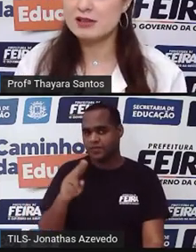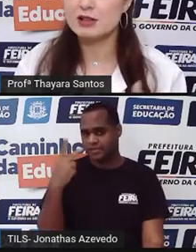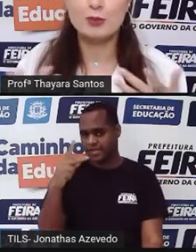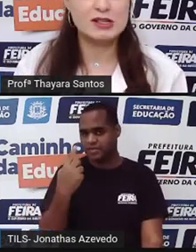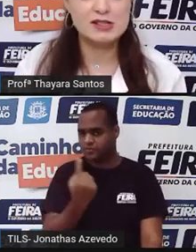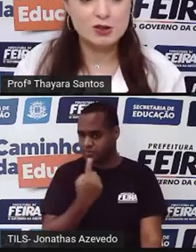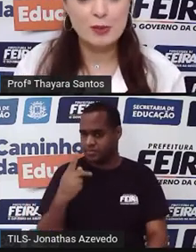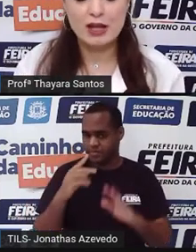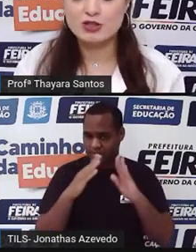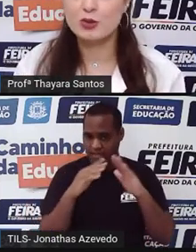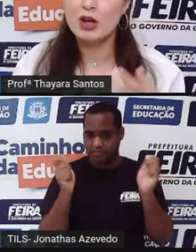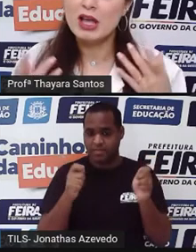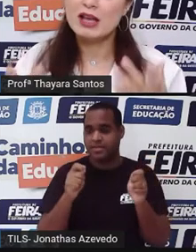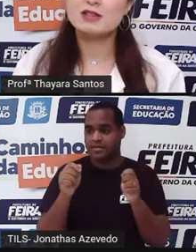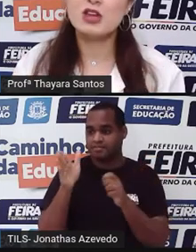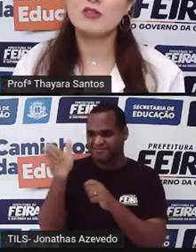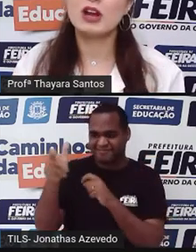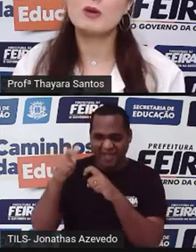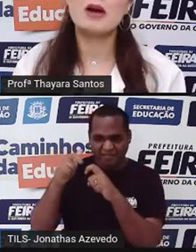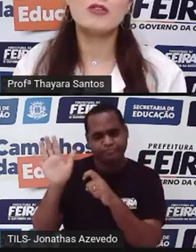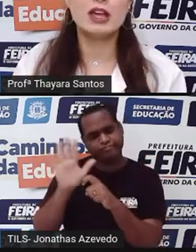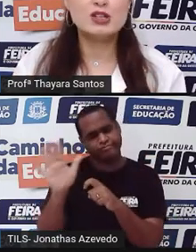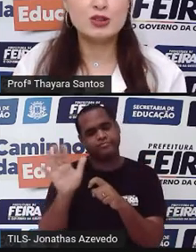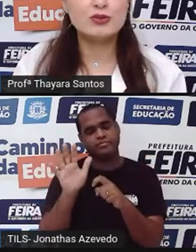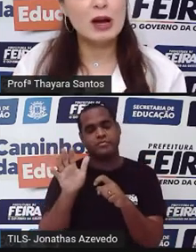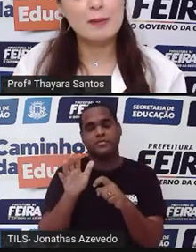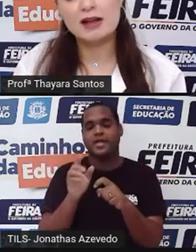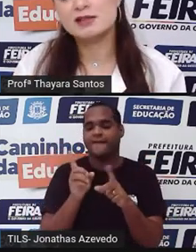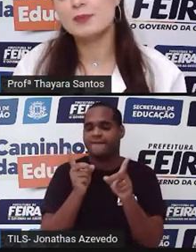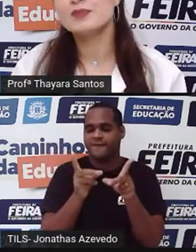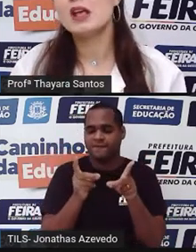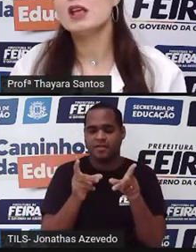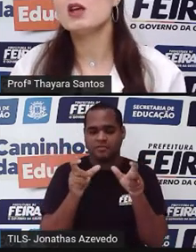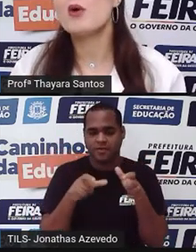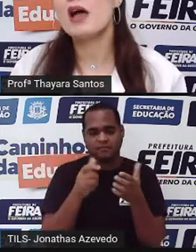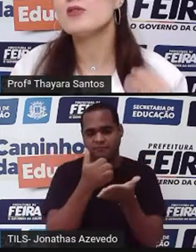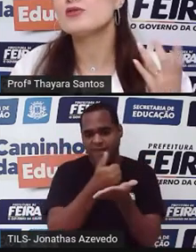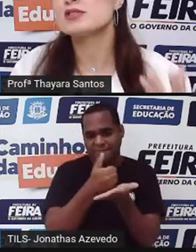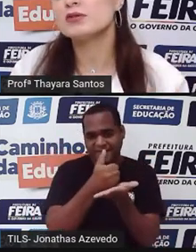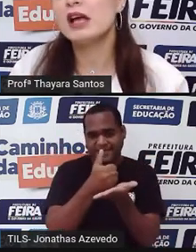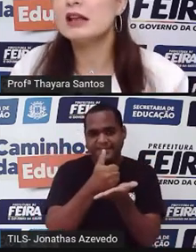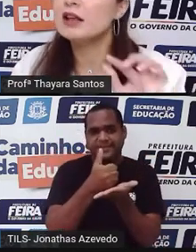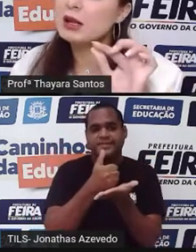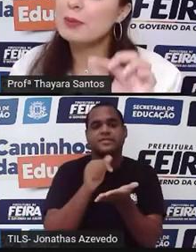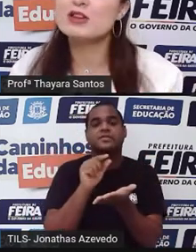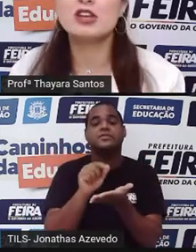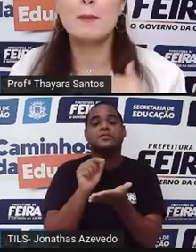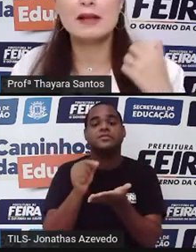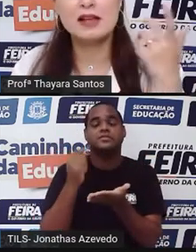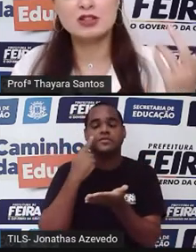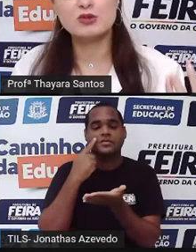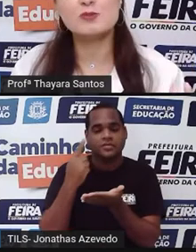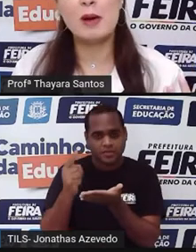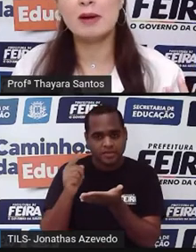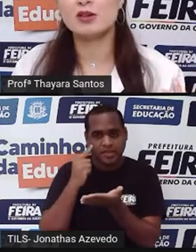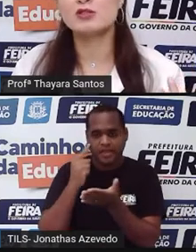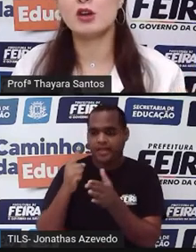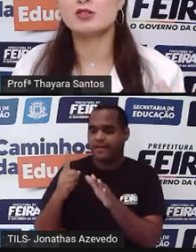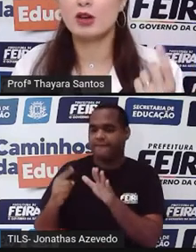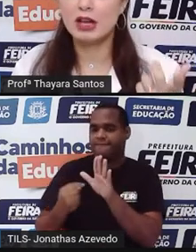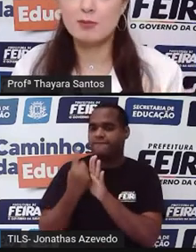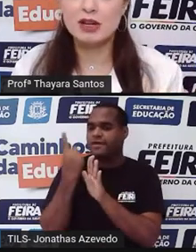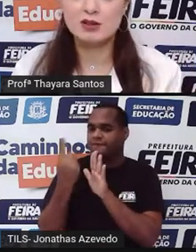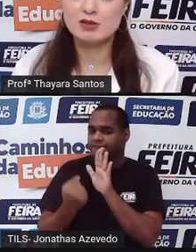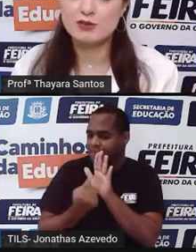sozinha em casa não precisa ir no médico esses diafragma vende em farmácia e qual é a função dele impedir a passagem dos espermatozoides